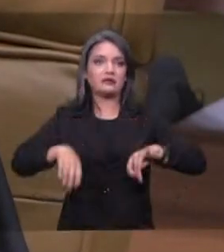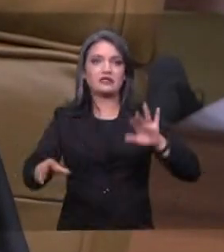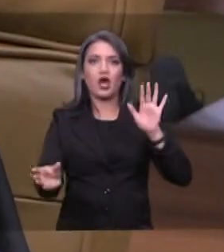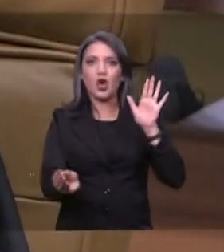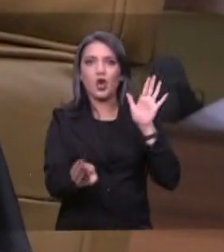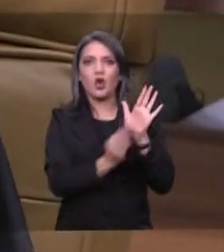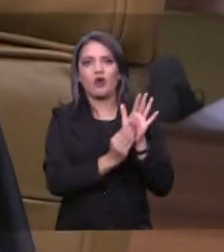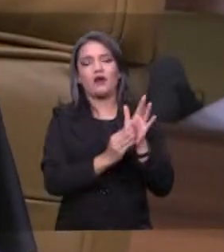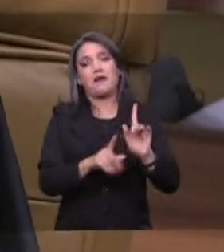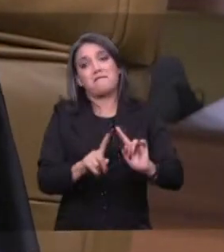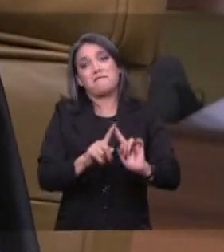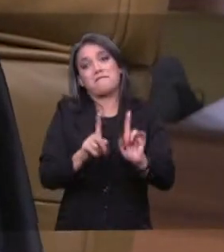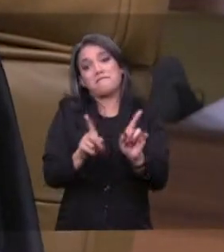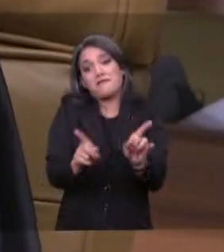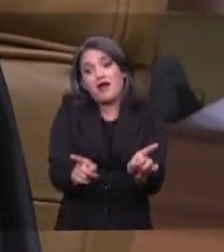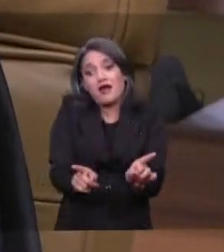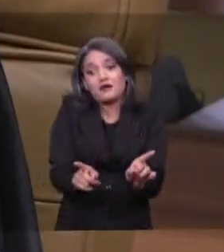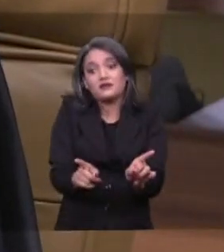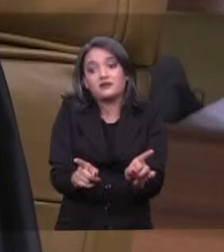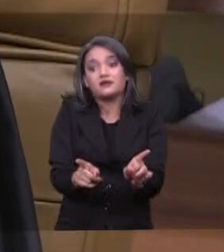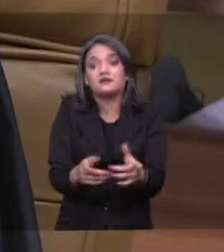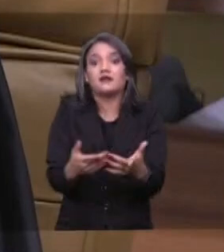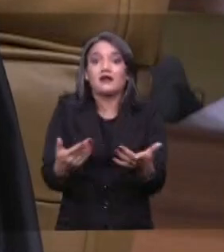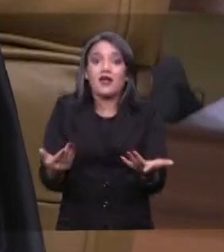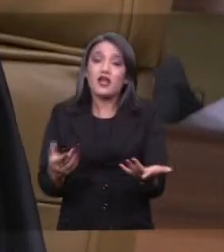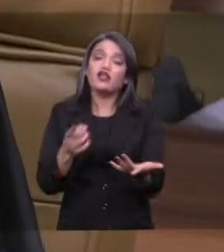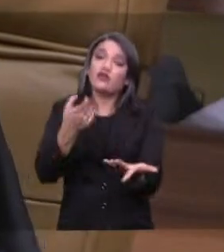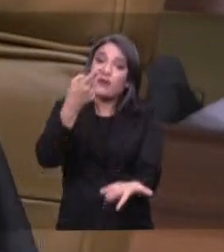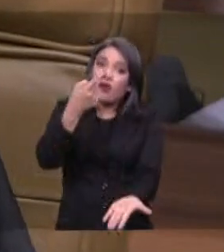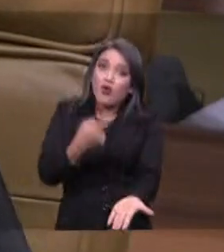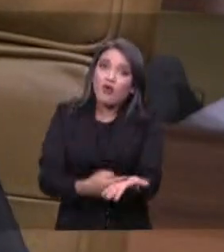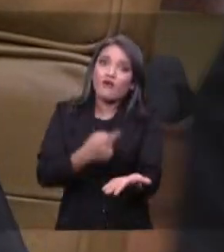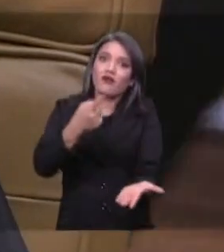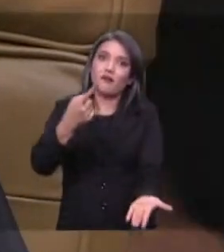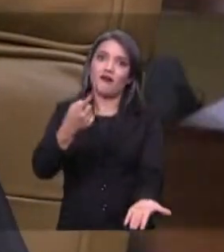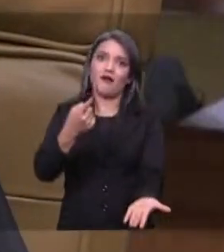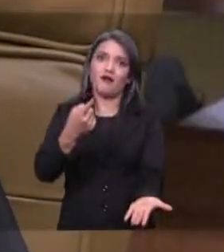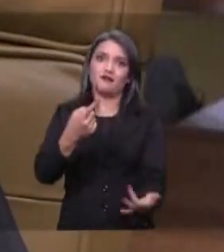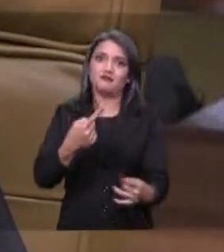essa determinação, mas como há uma reiterada